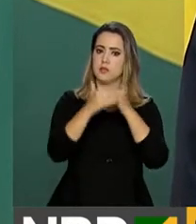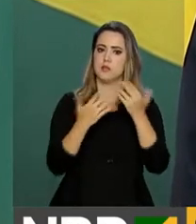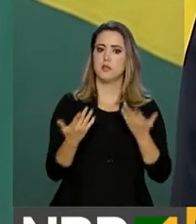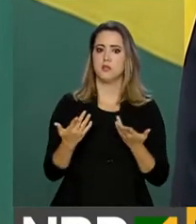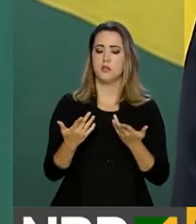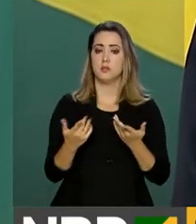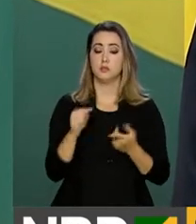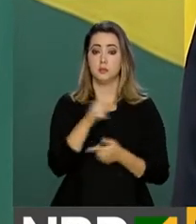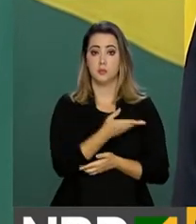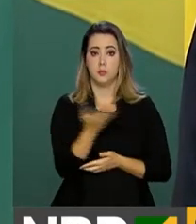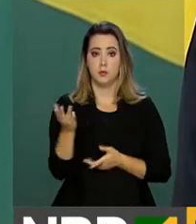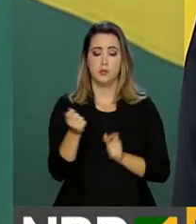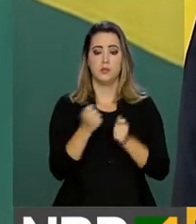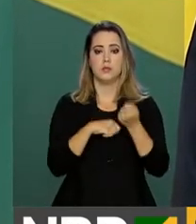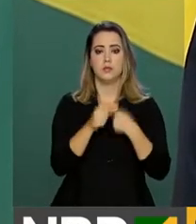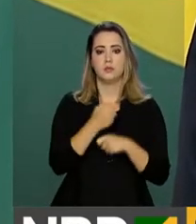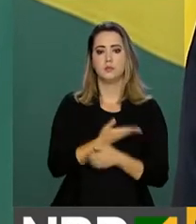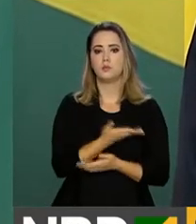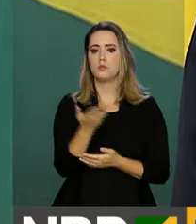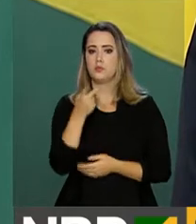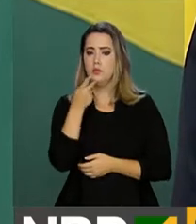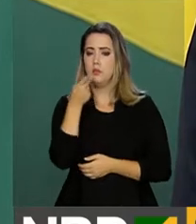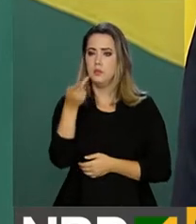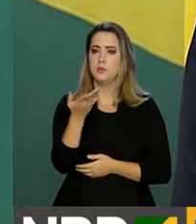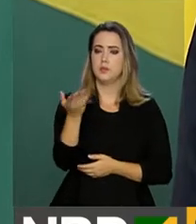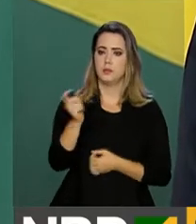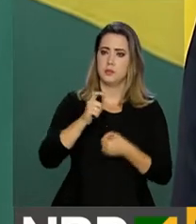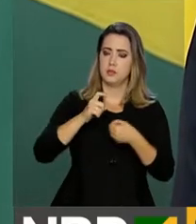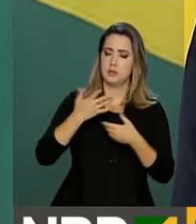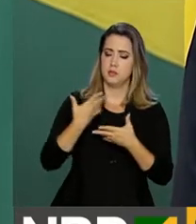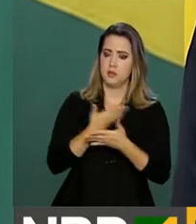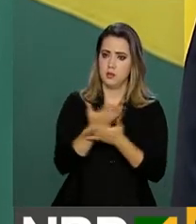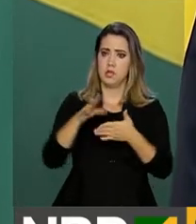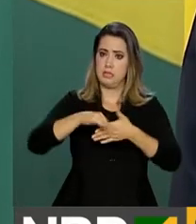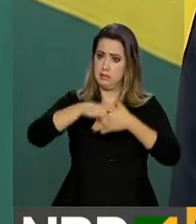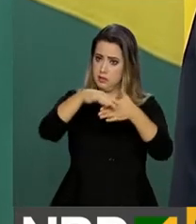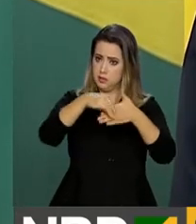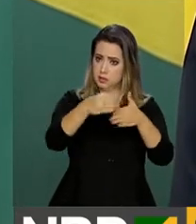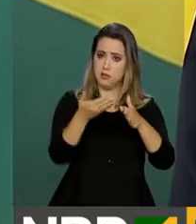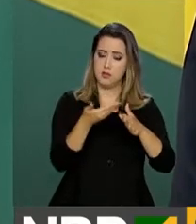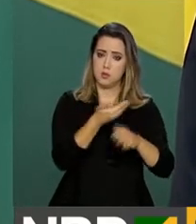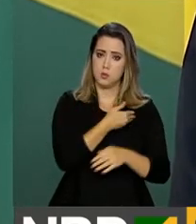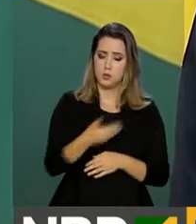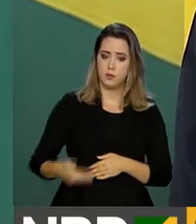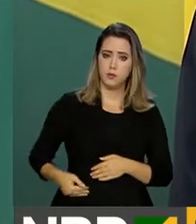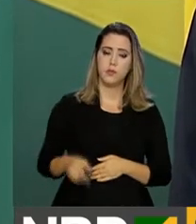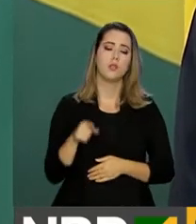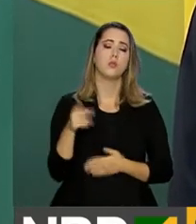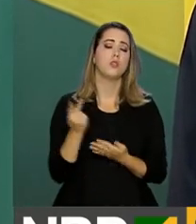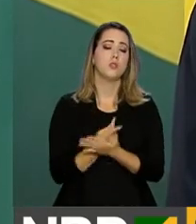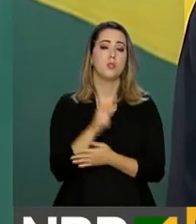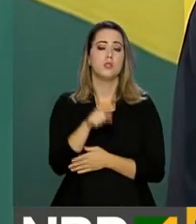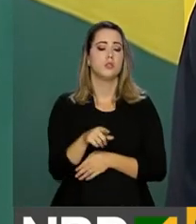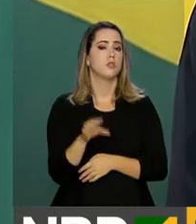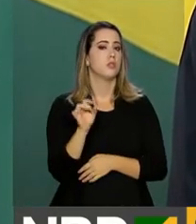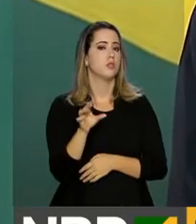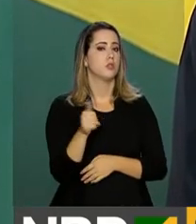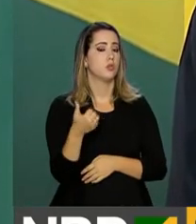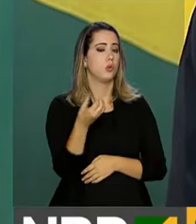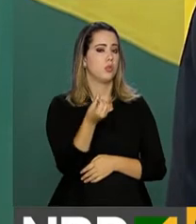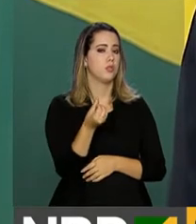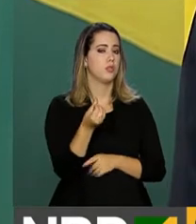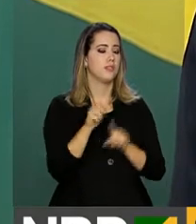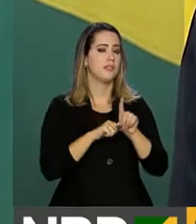aos amigos líderes amiga líder que na verdade tudo isto resulta de apenas 16 meses